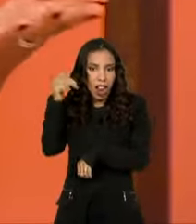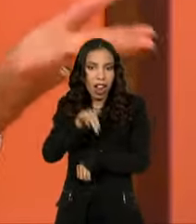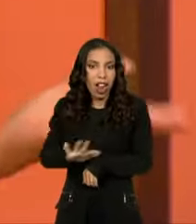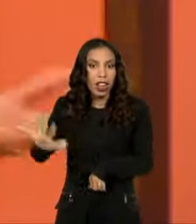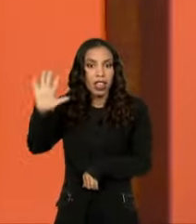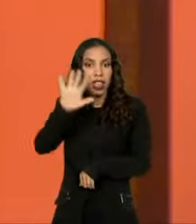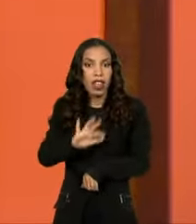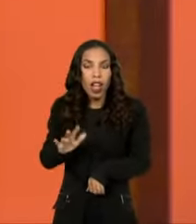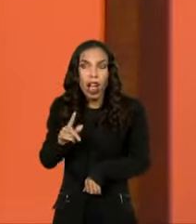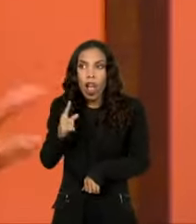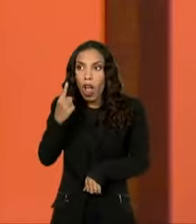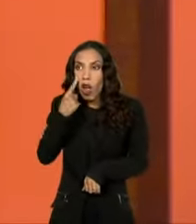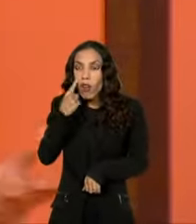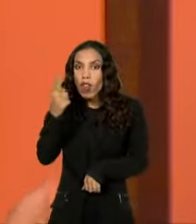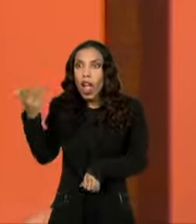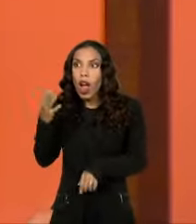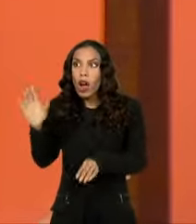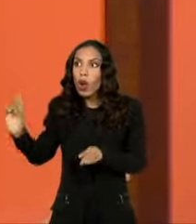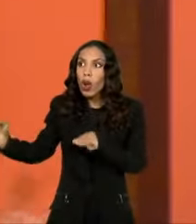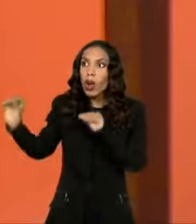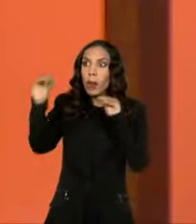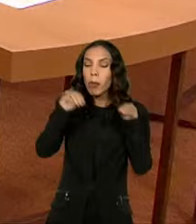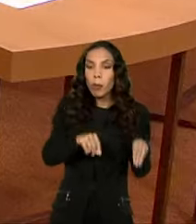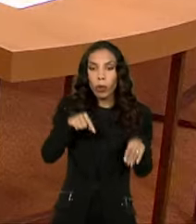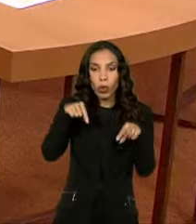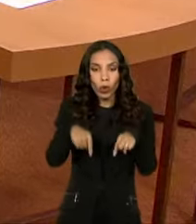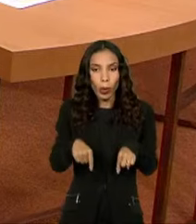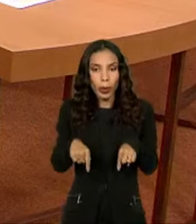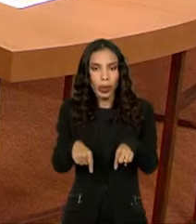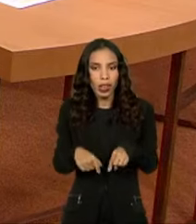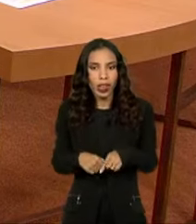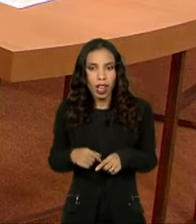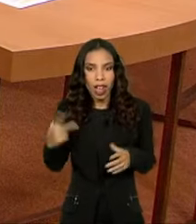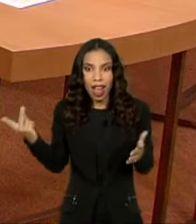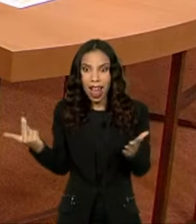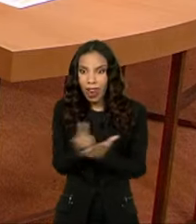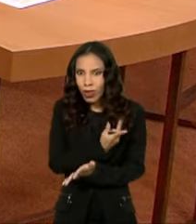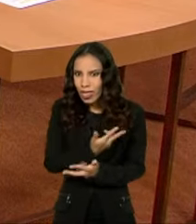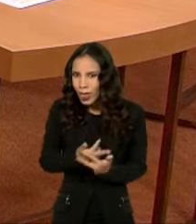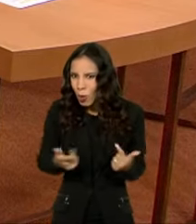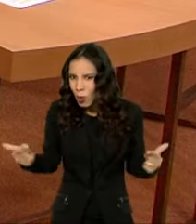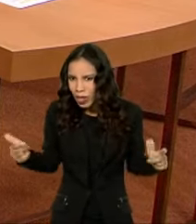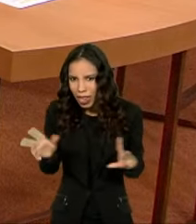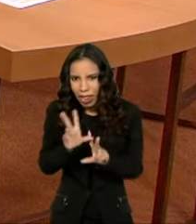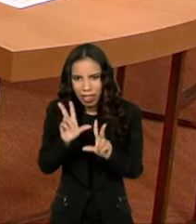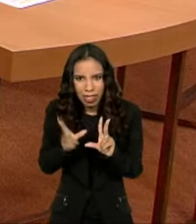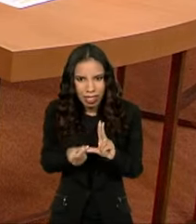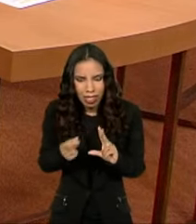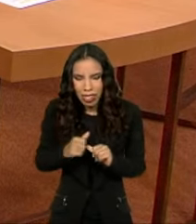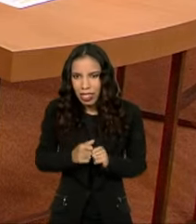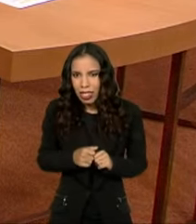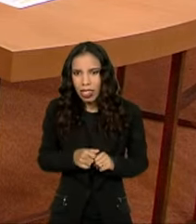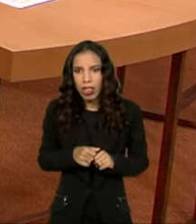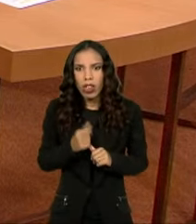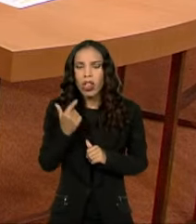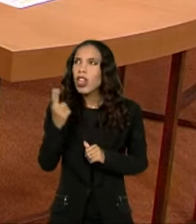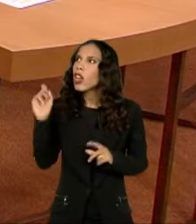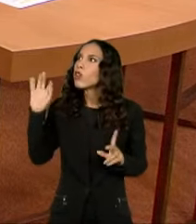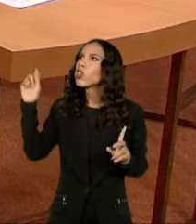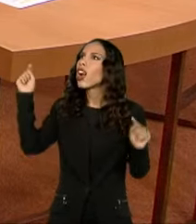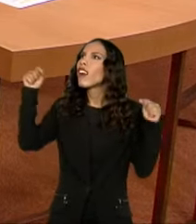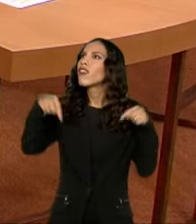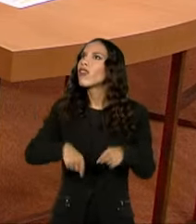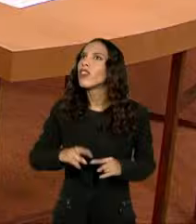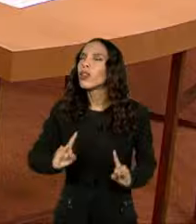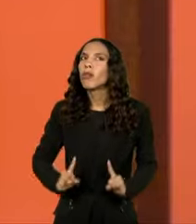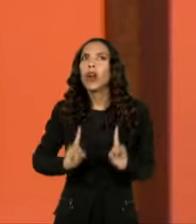que a Rádio Nacional veio para cá, não é o mesmo prédio. É comum, aconteceu tanta coisa aqui, que já outros convidados falaram, eu já vim nesse prédio,